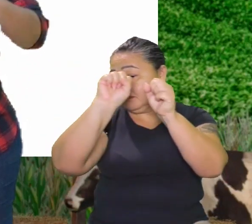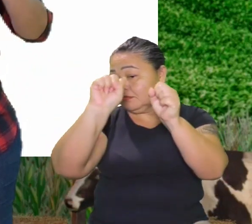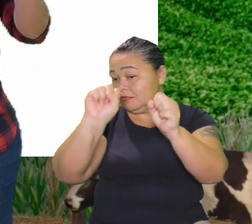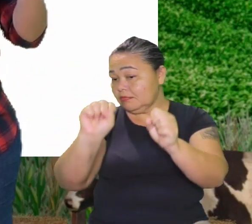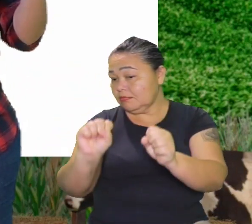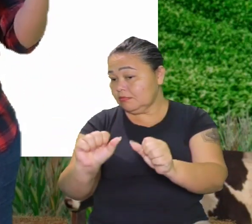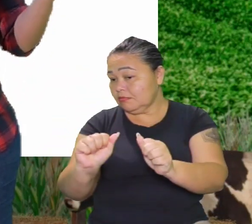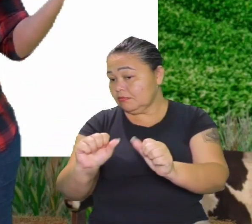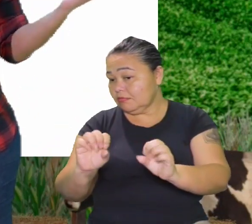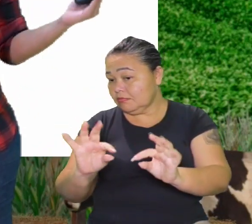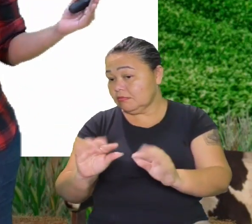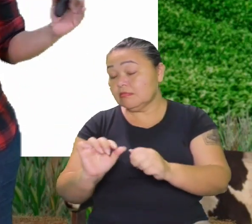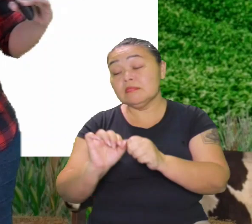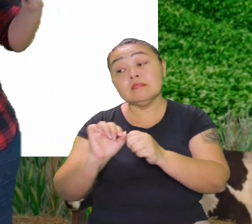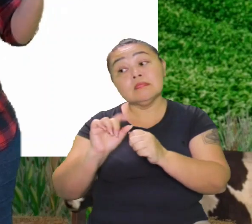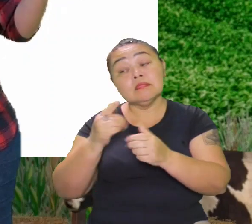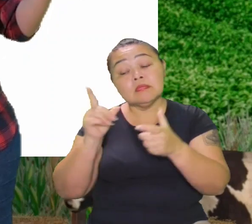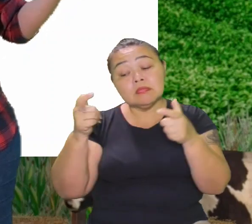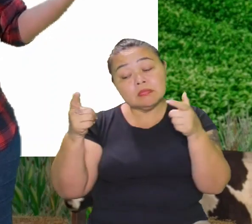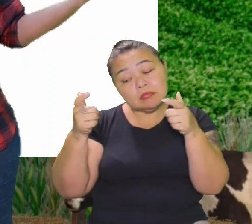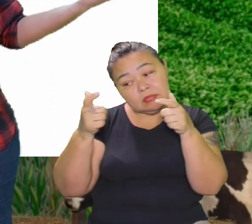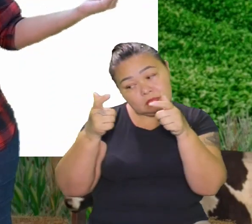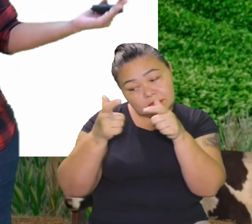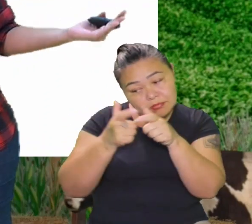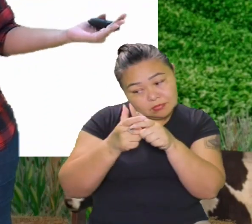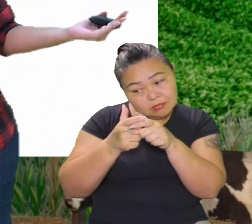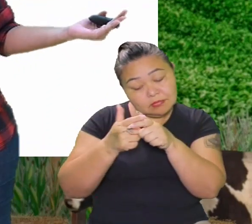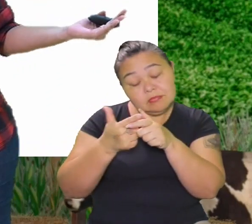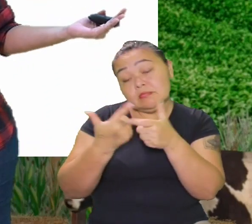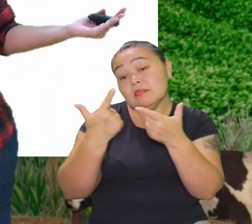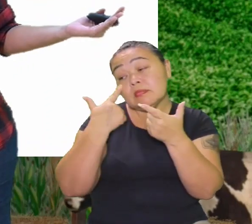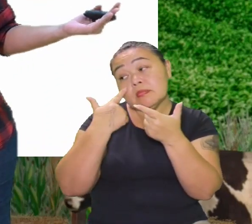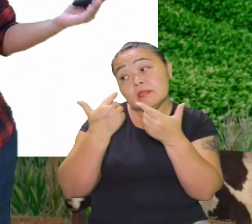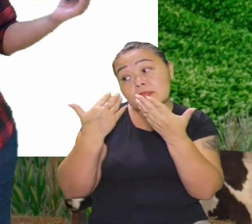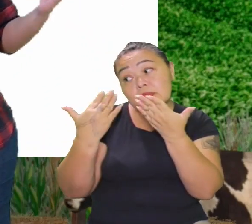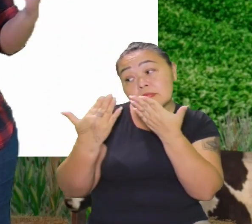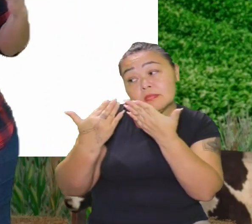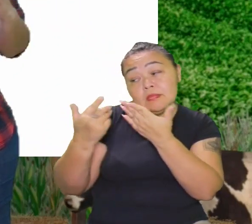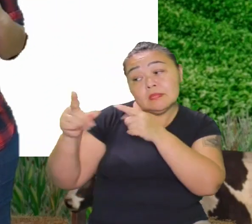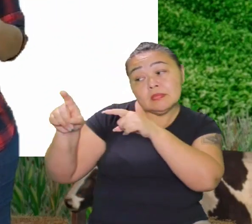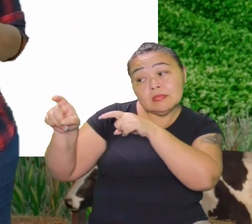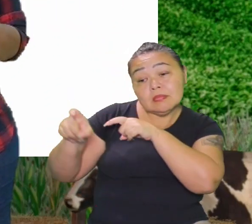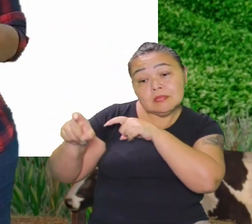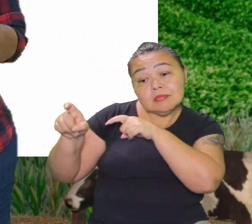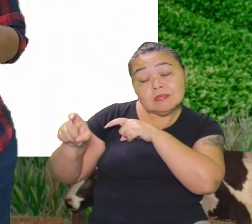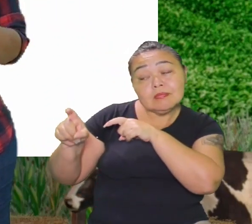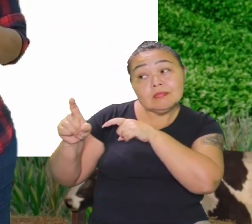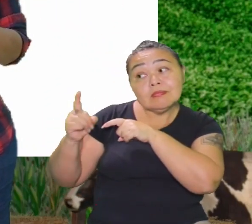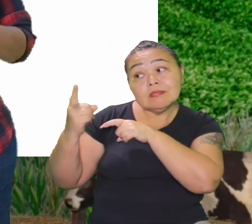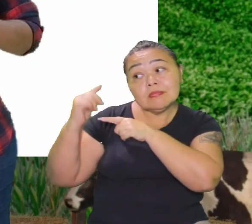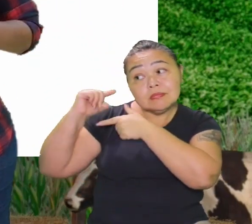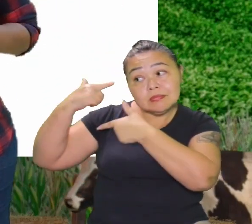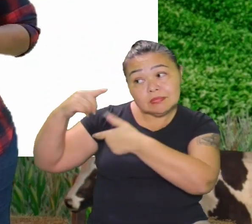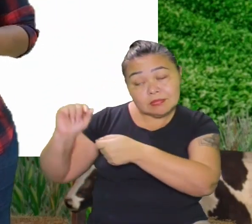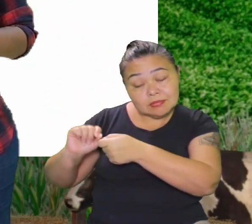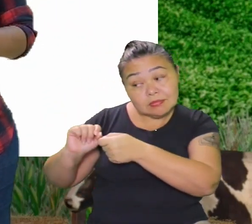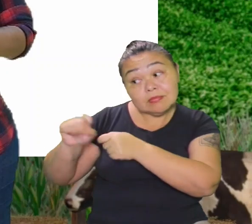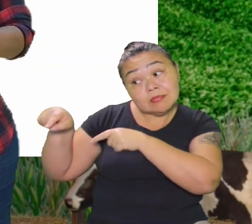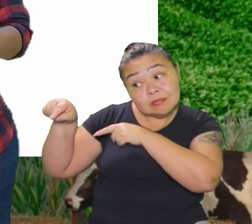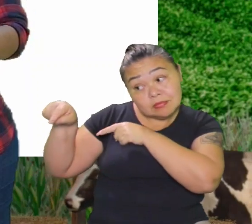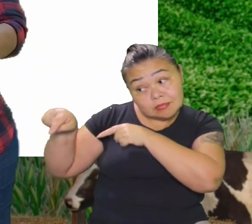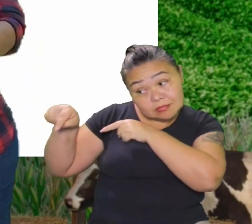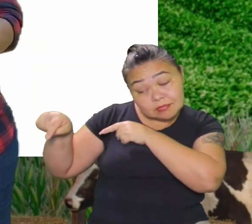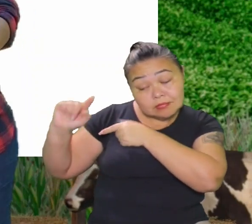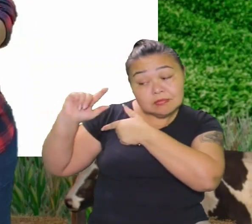redução em comparação a uma agricultura tradicional. Porque lá na agricultura tradicional você vai ter